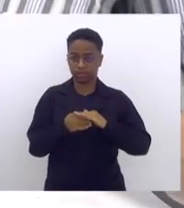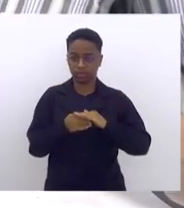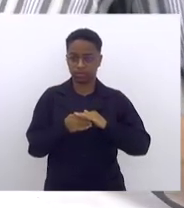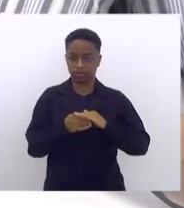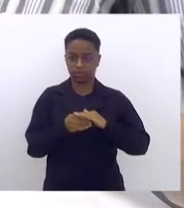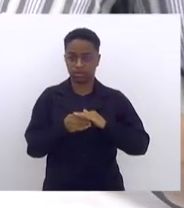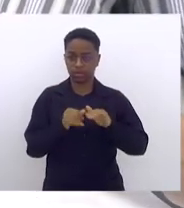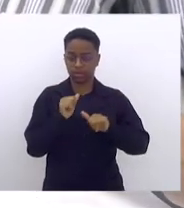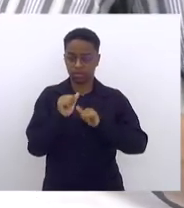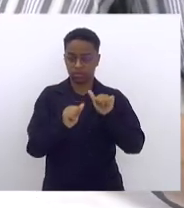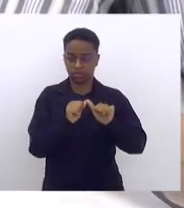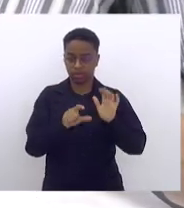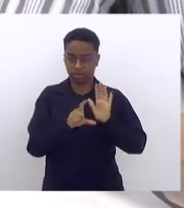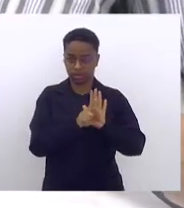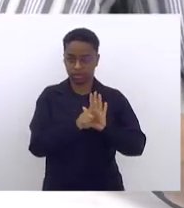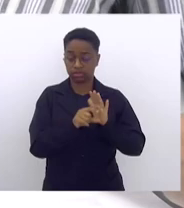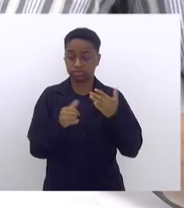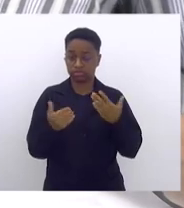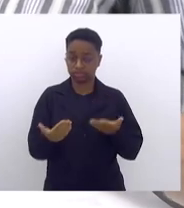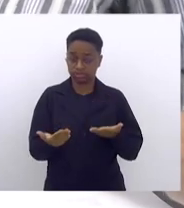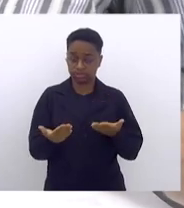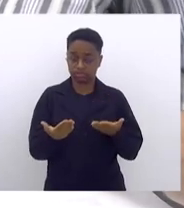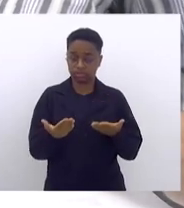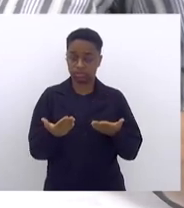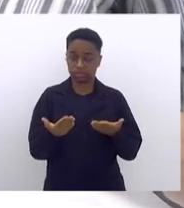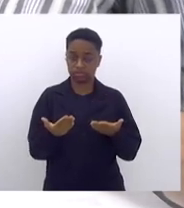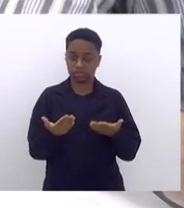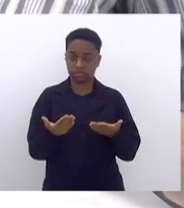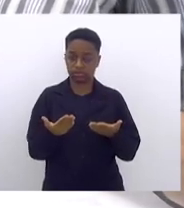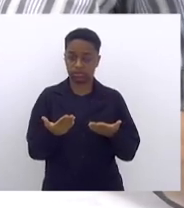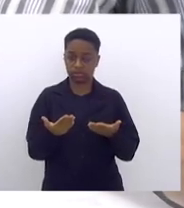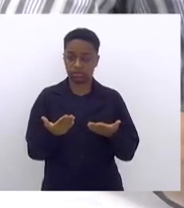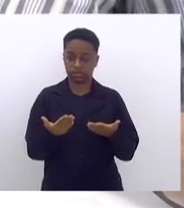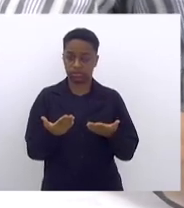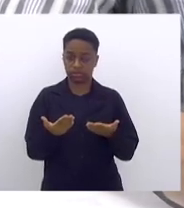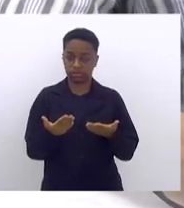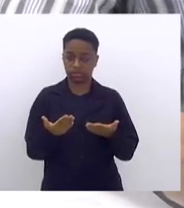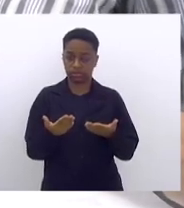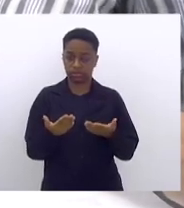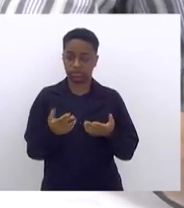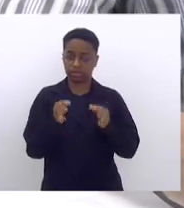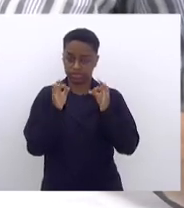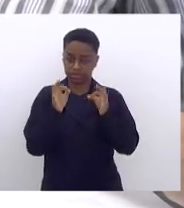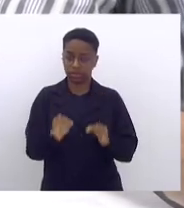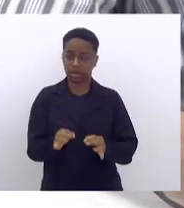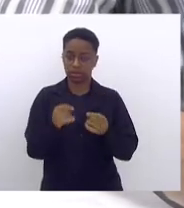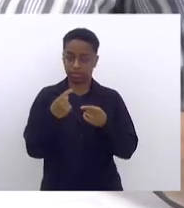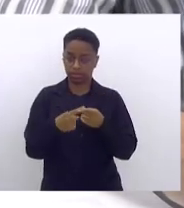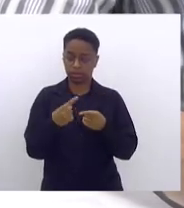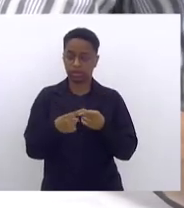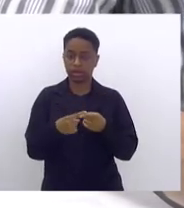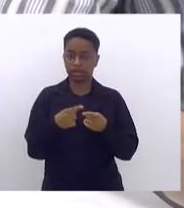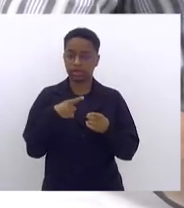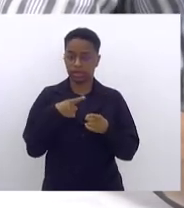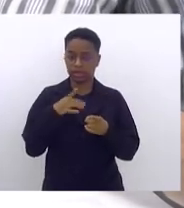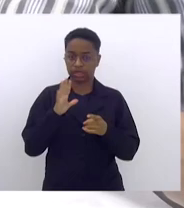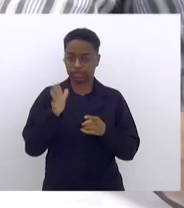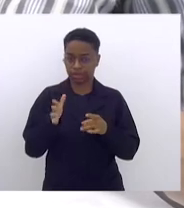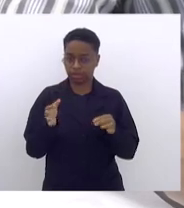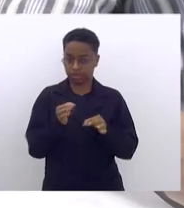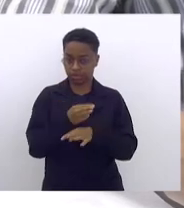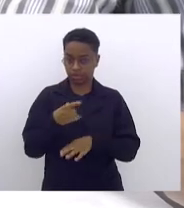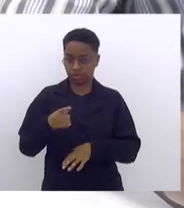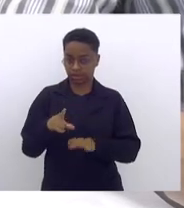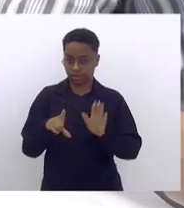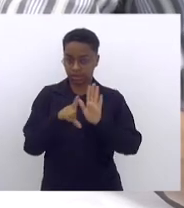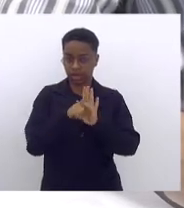modificam a lei. Então, nesse caso, fica completamente correto, porque reconhece uma lei existente e